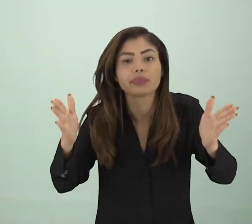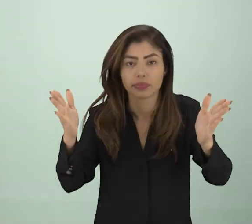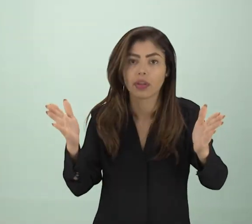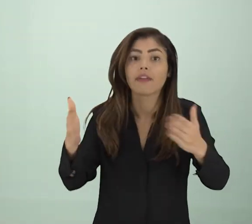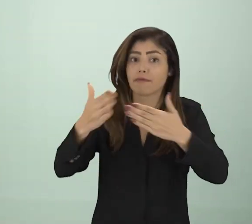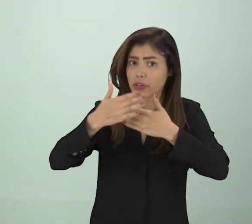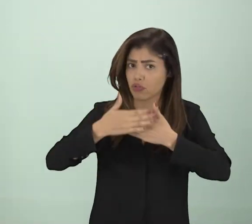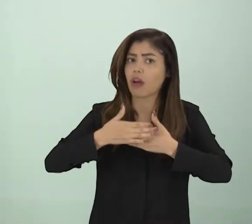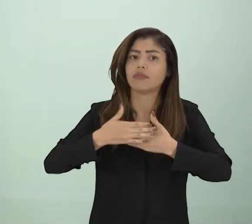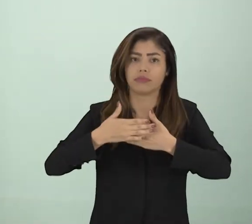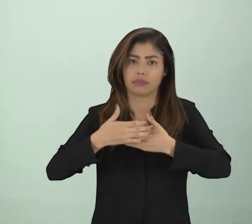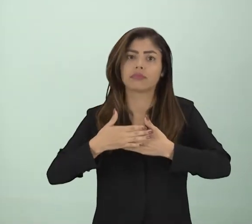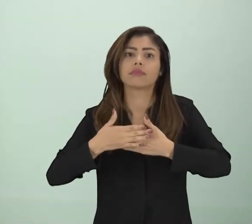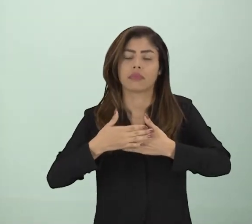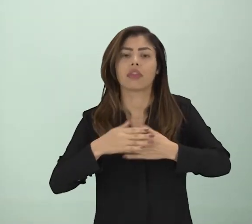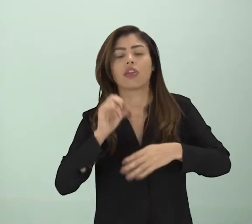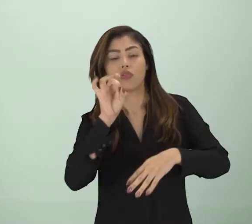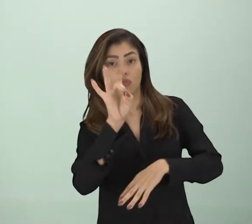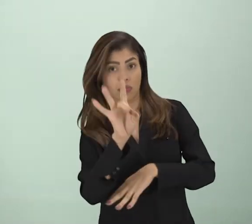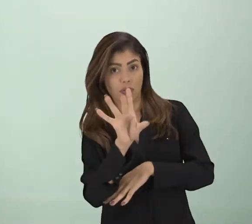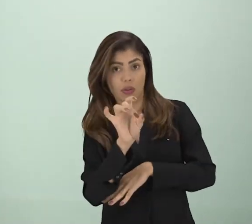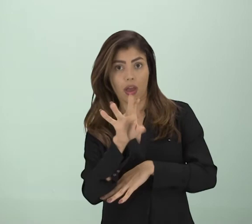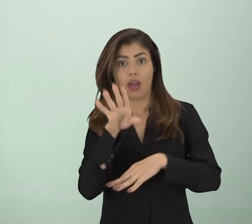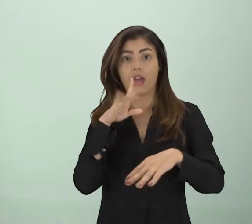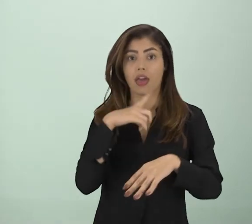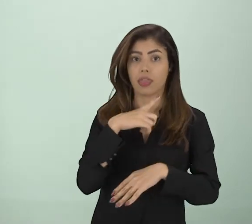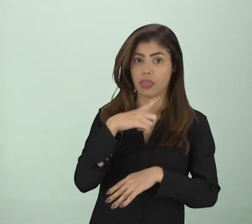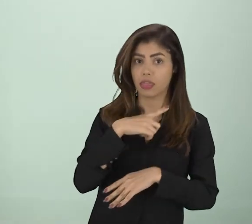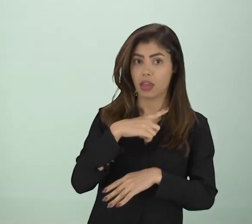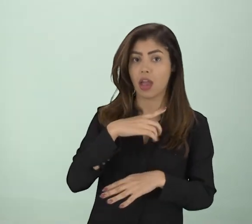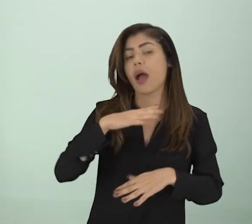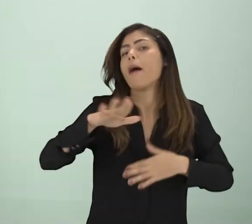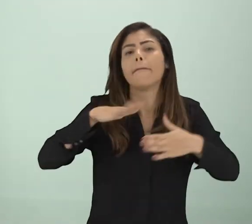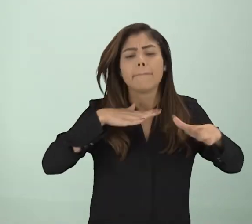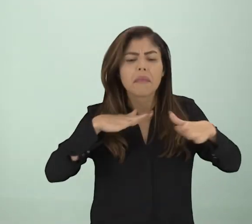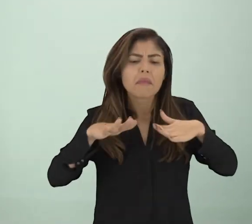é fechado, tá? Só que isso é, tá?